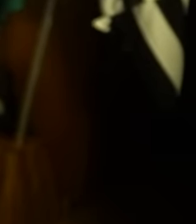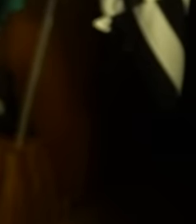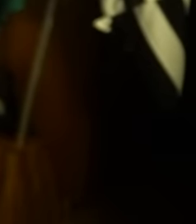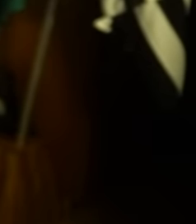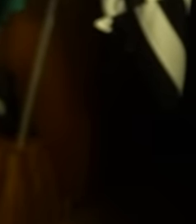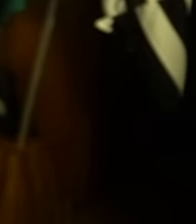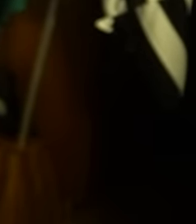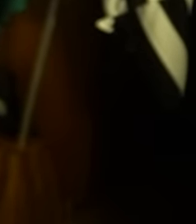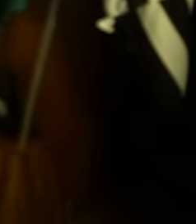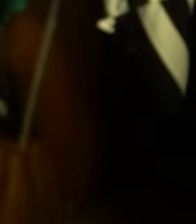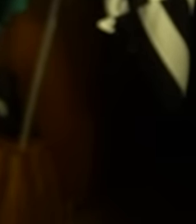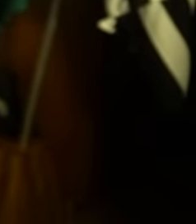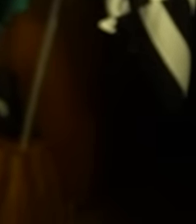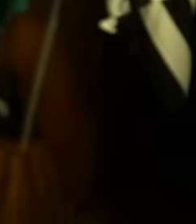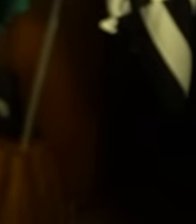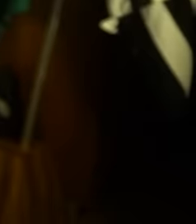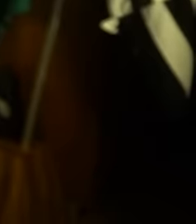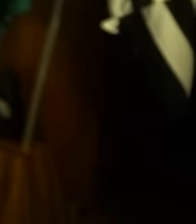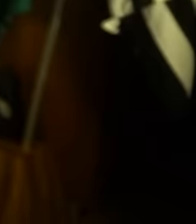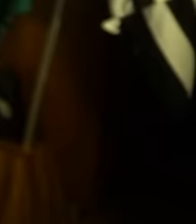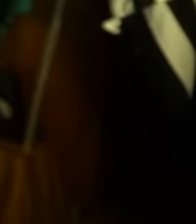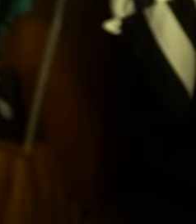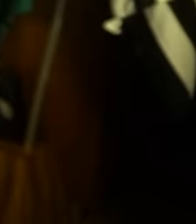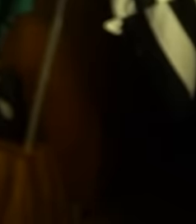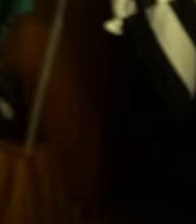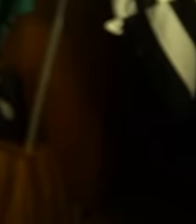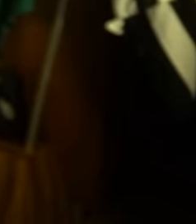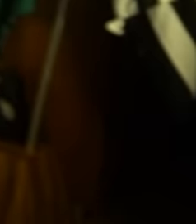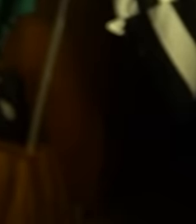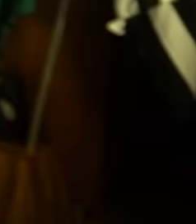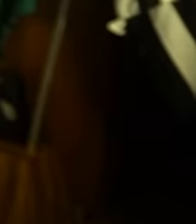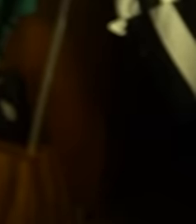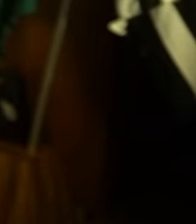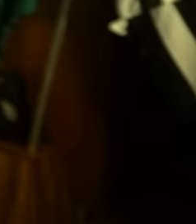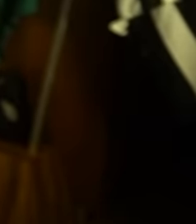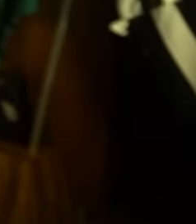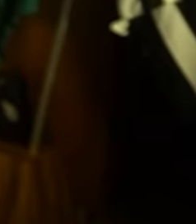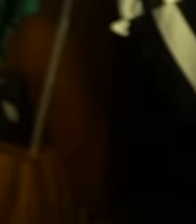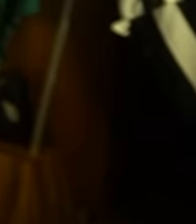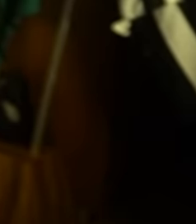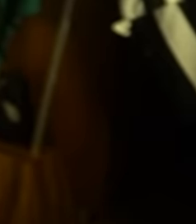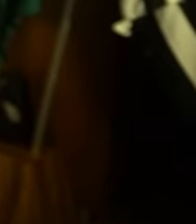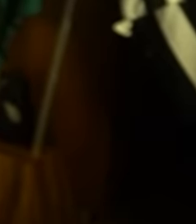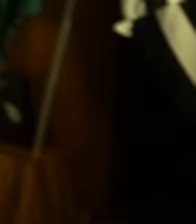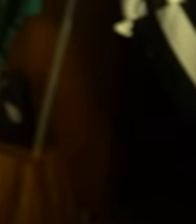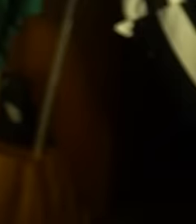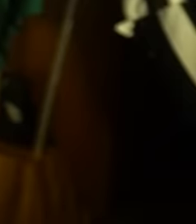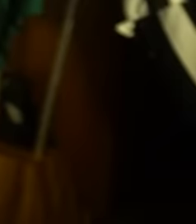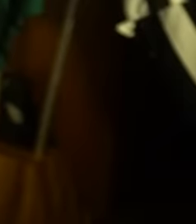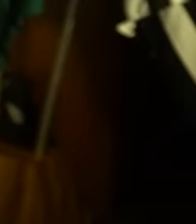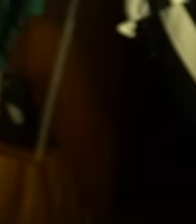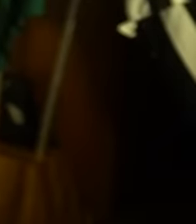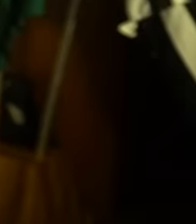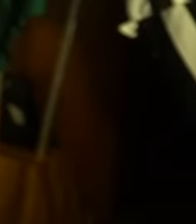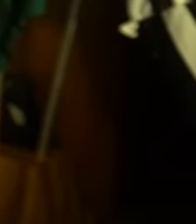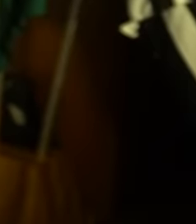de Esquizofrênicos, né, que essas mães sabem que presos com esses problemas graves, seus filhos presos com esses problemas graves, se eles voltarem para casa,